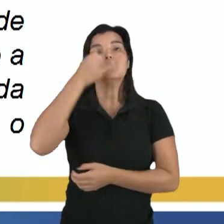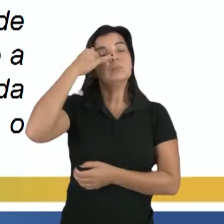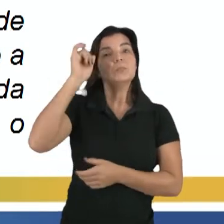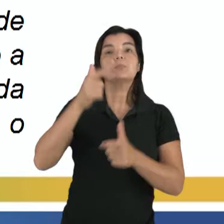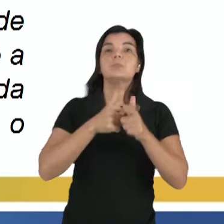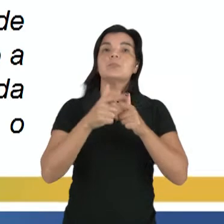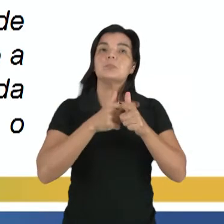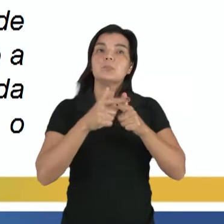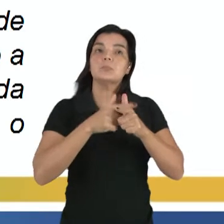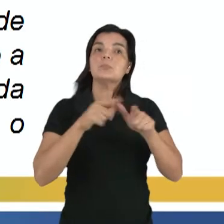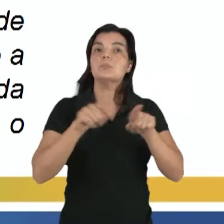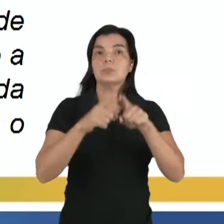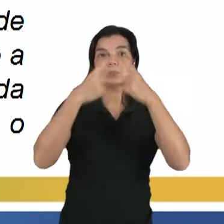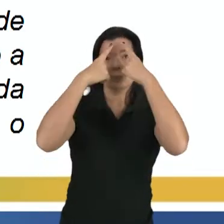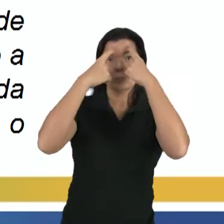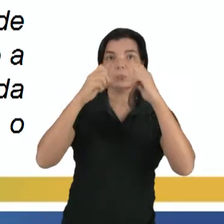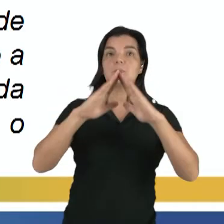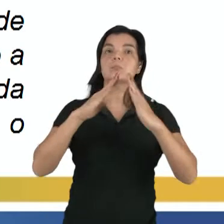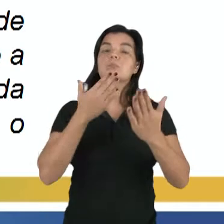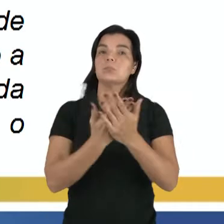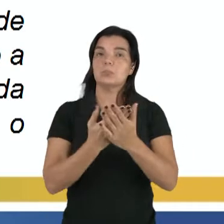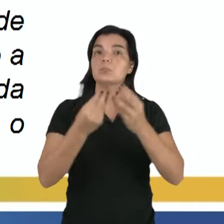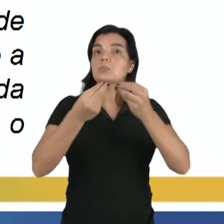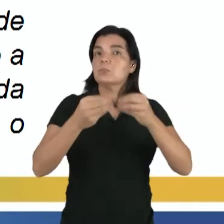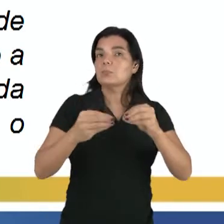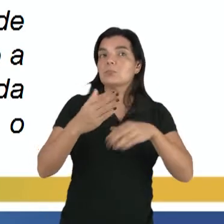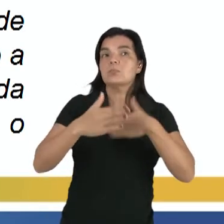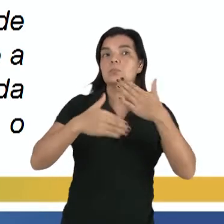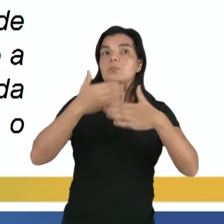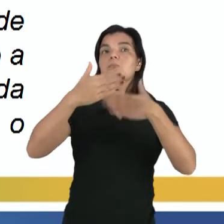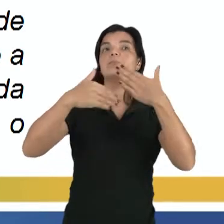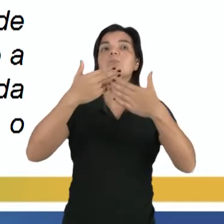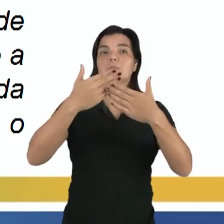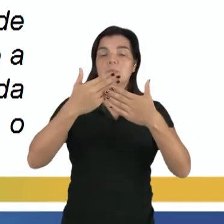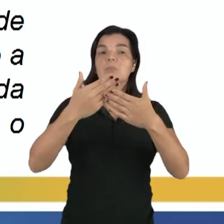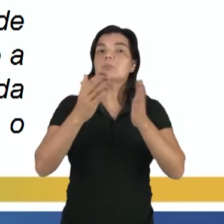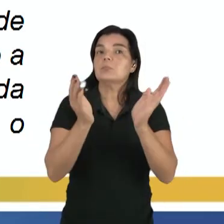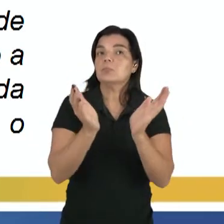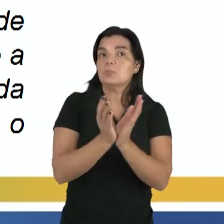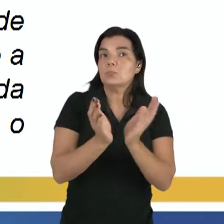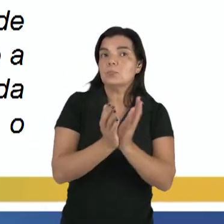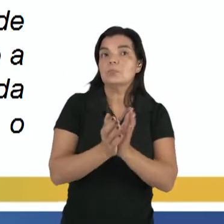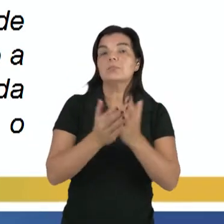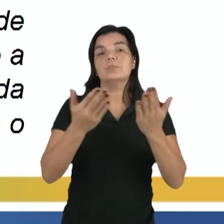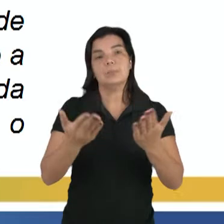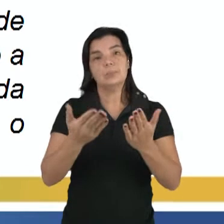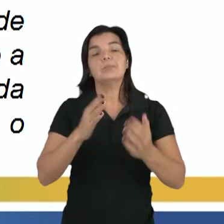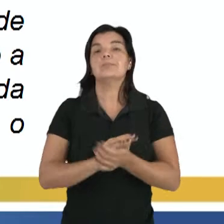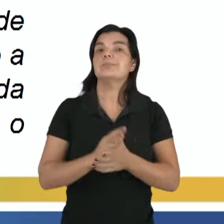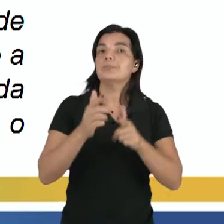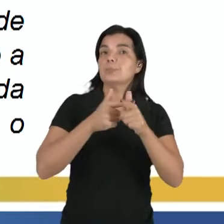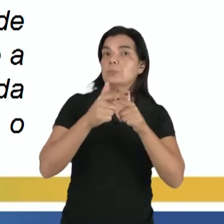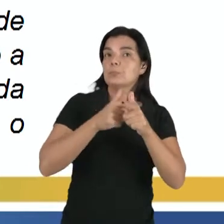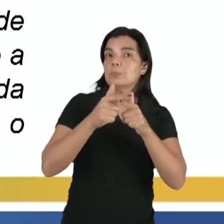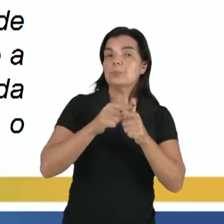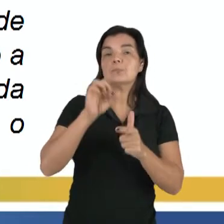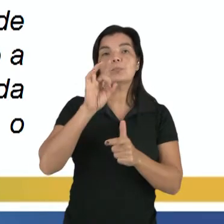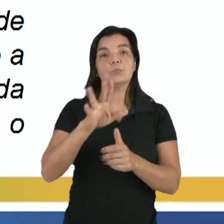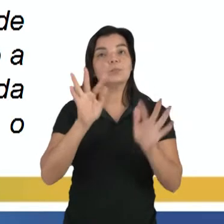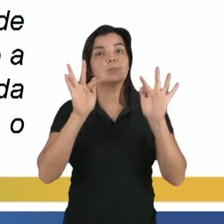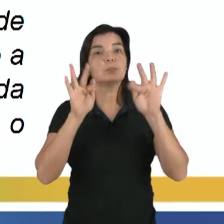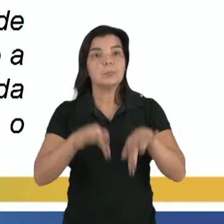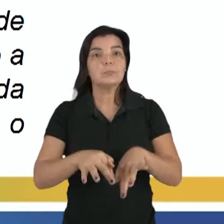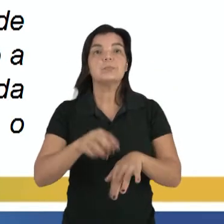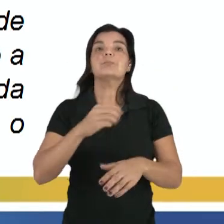o seu papel e evite que problemas como a violência na escola prejudiquem o desenvolvimento da comunidade. Em suma,